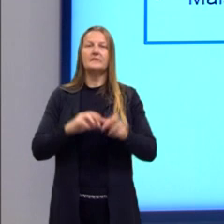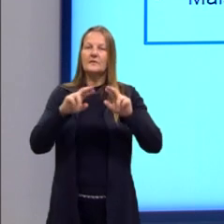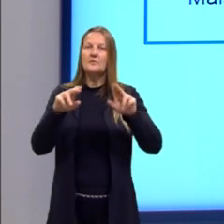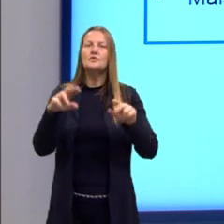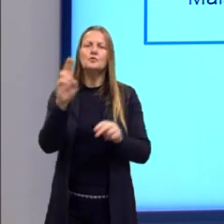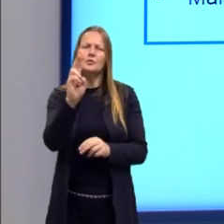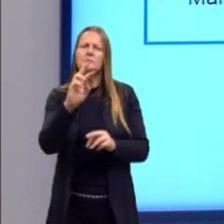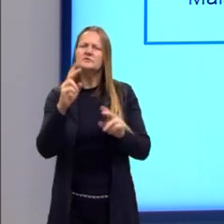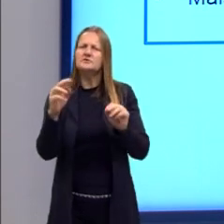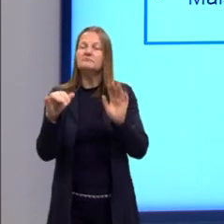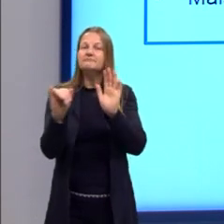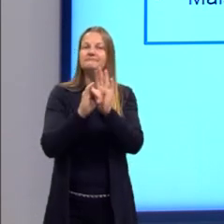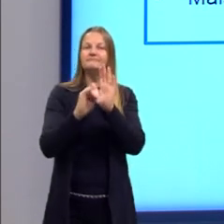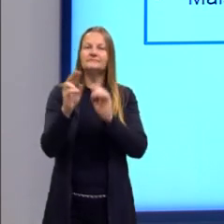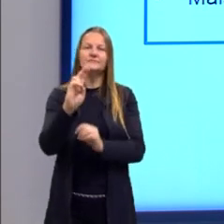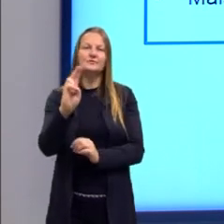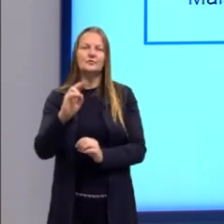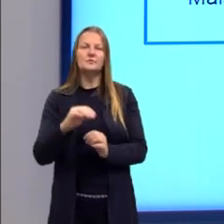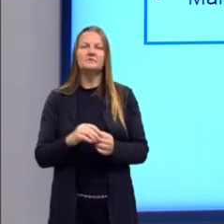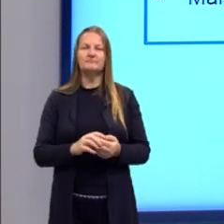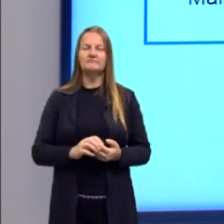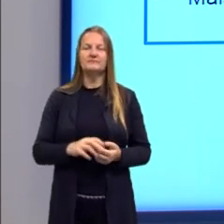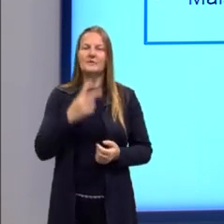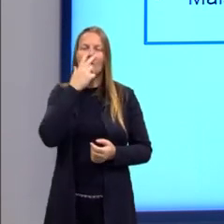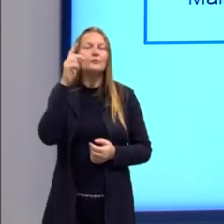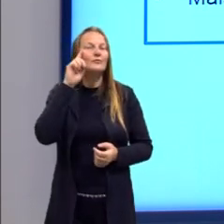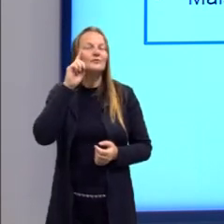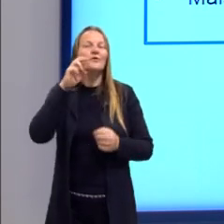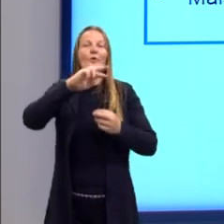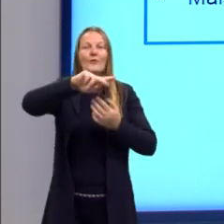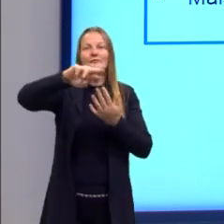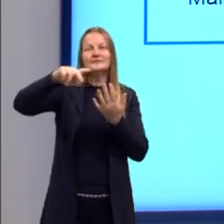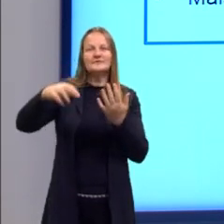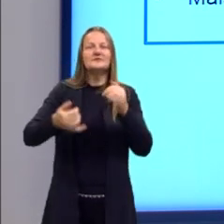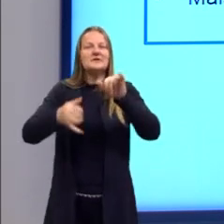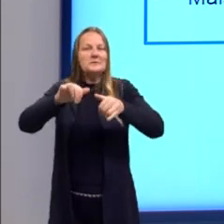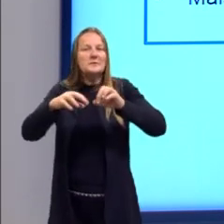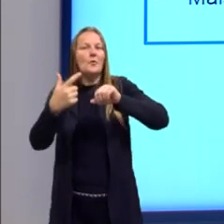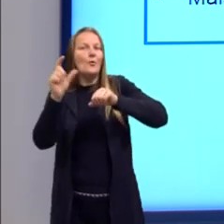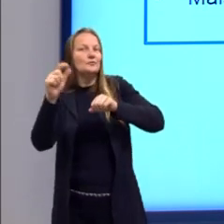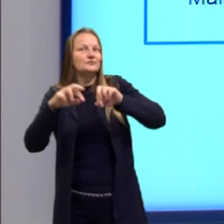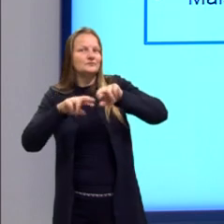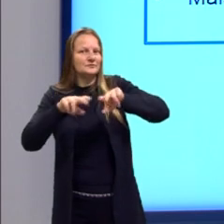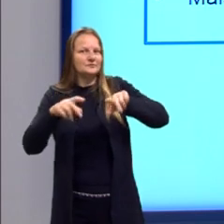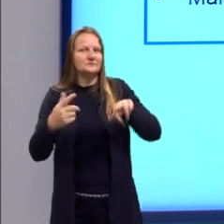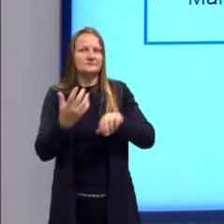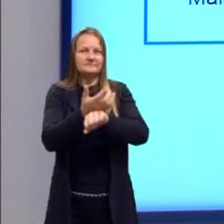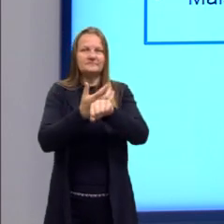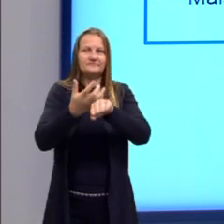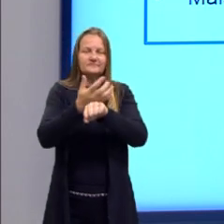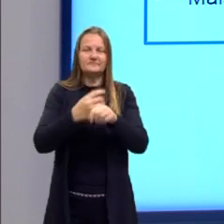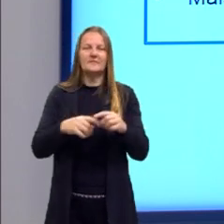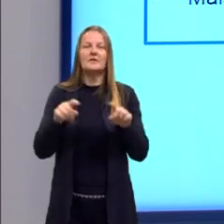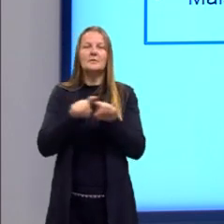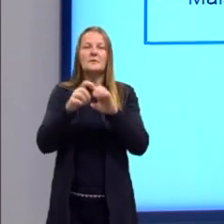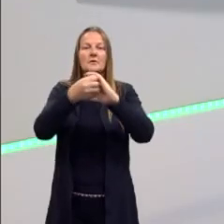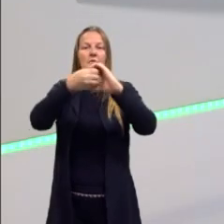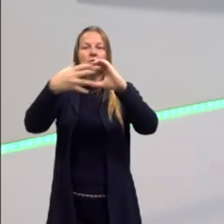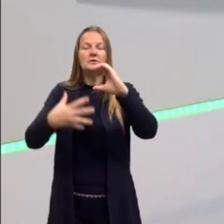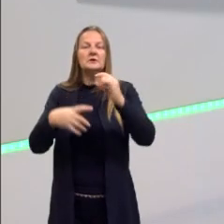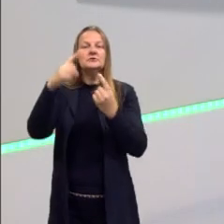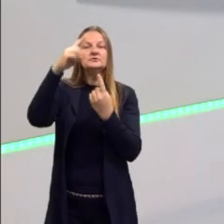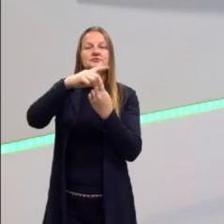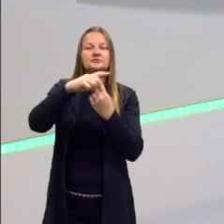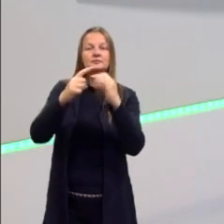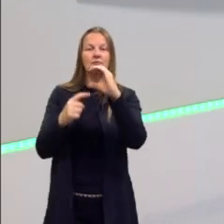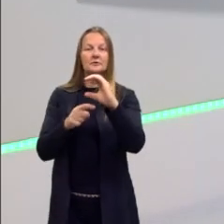gente traz essas humor no dia e no nosso dia a dia né Não só na Química eu também posso classificar o sal com os pelo